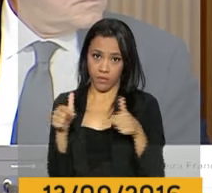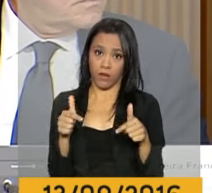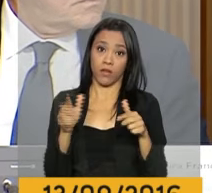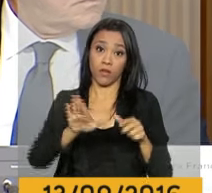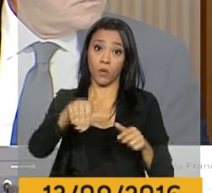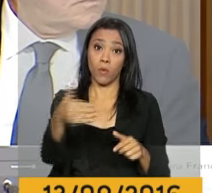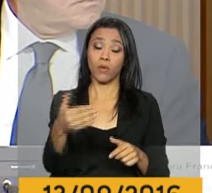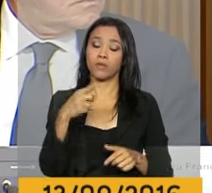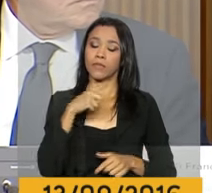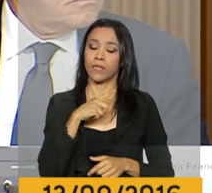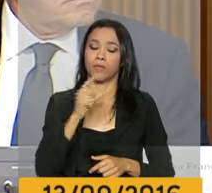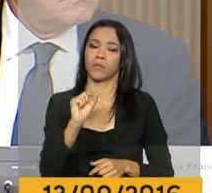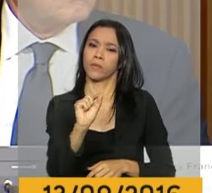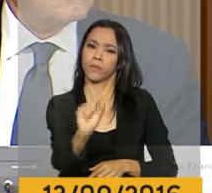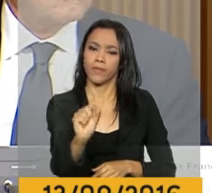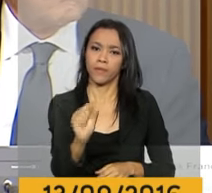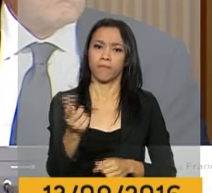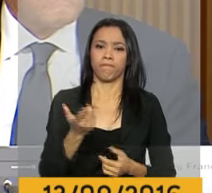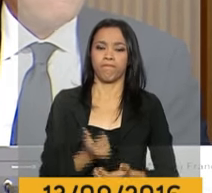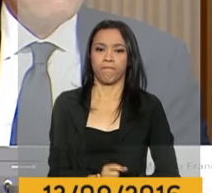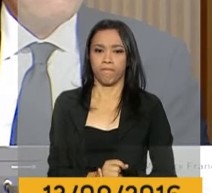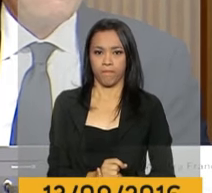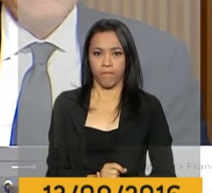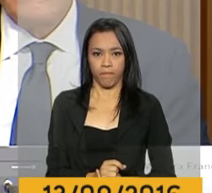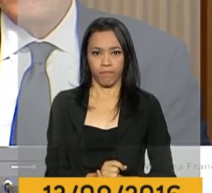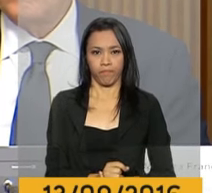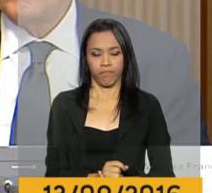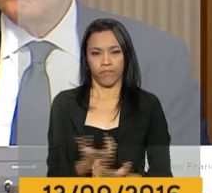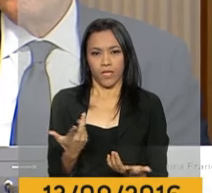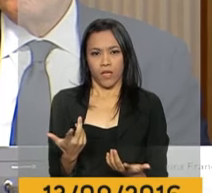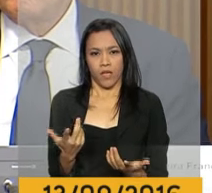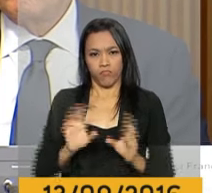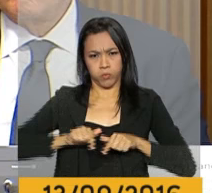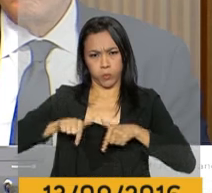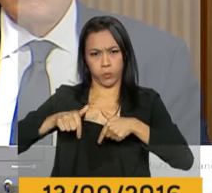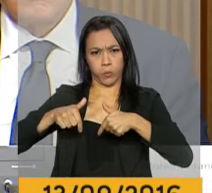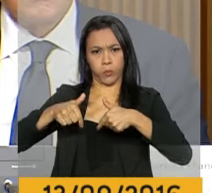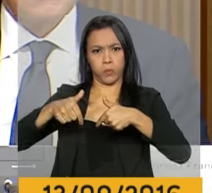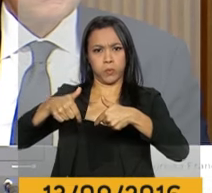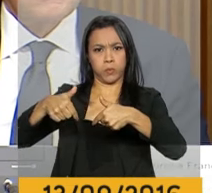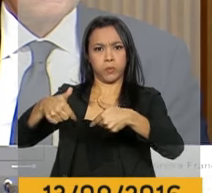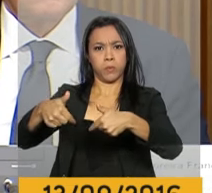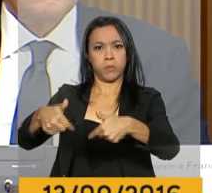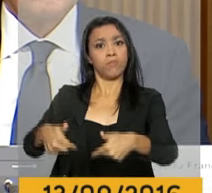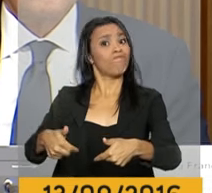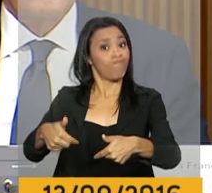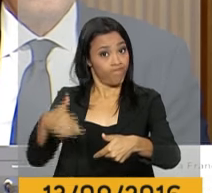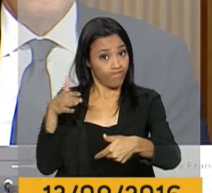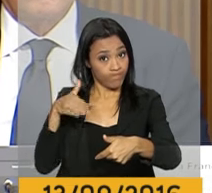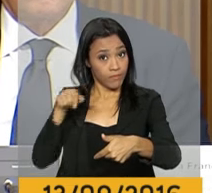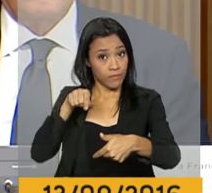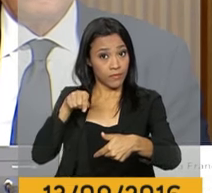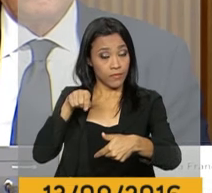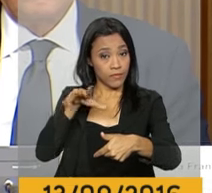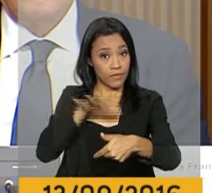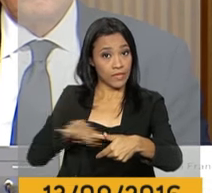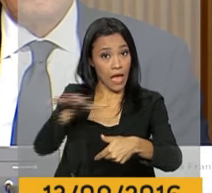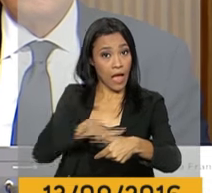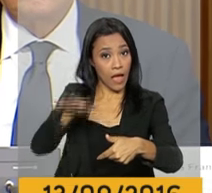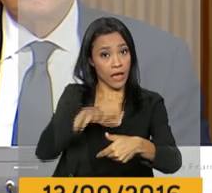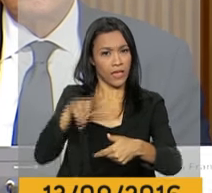uma atividade bastante expressiva na área na área